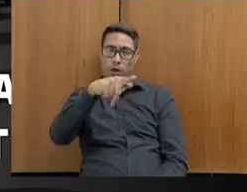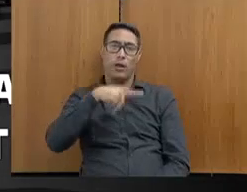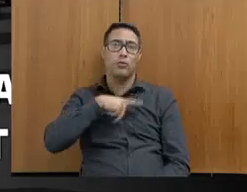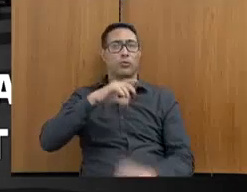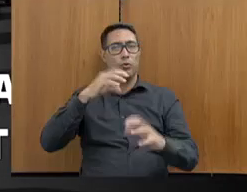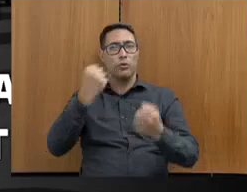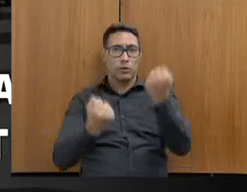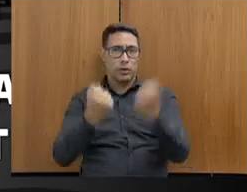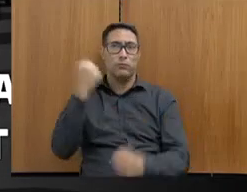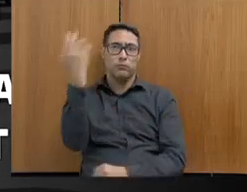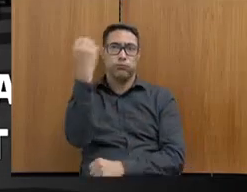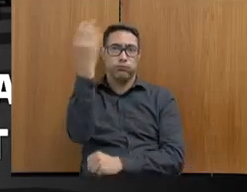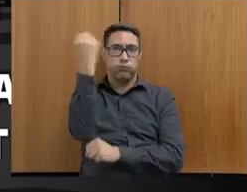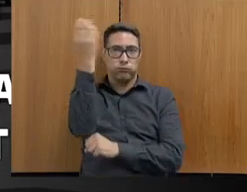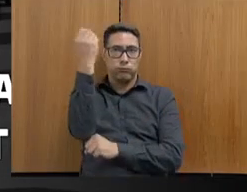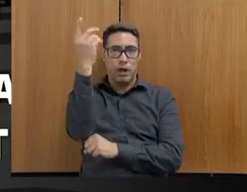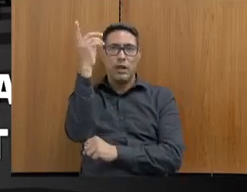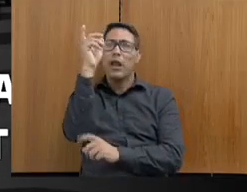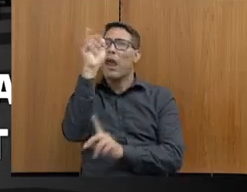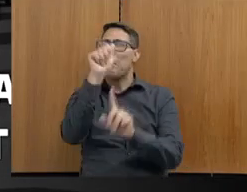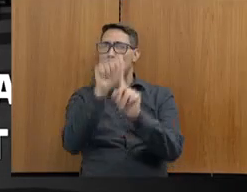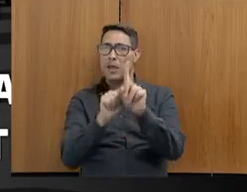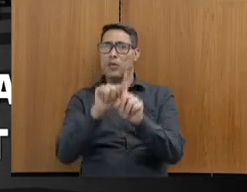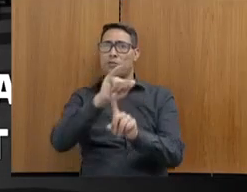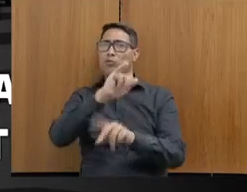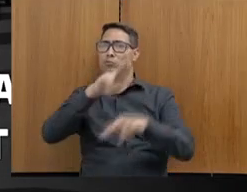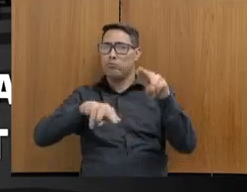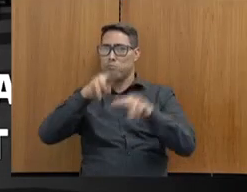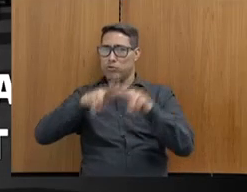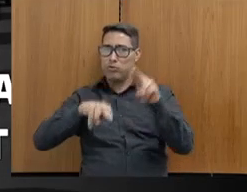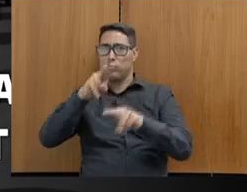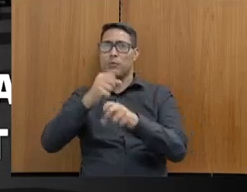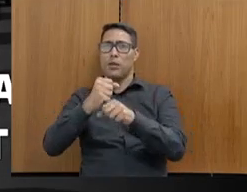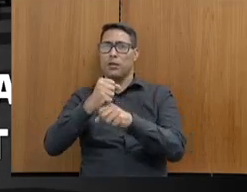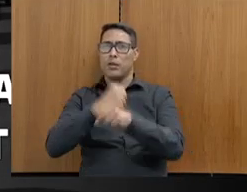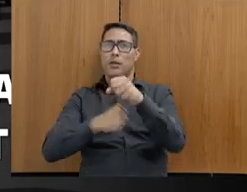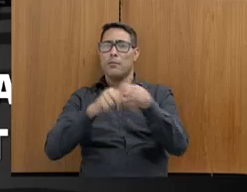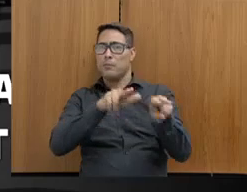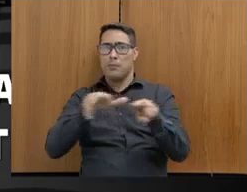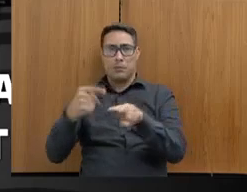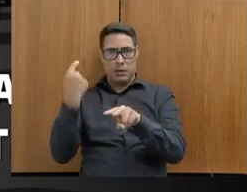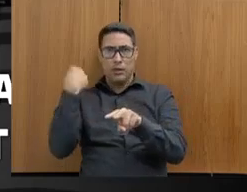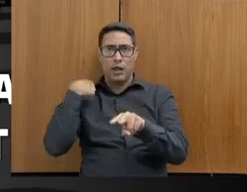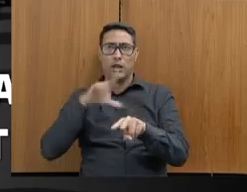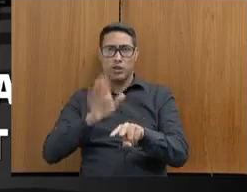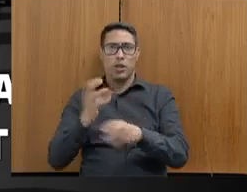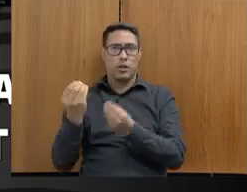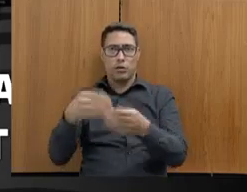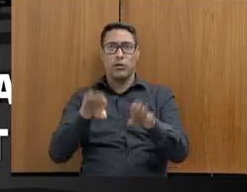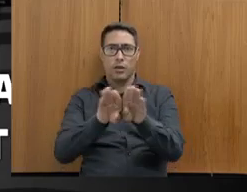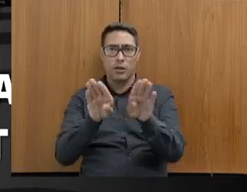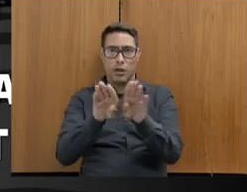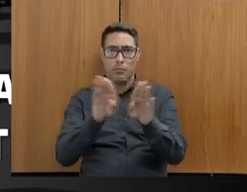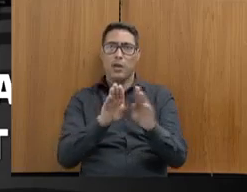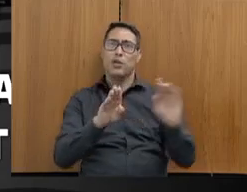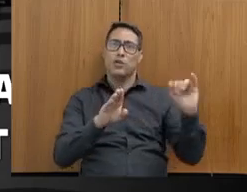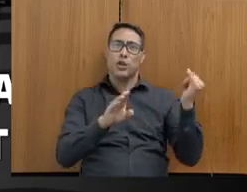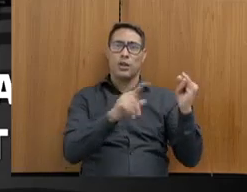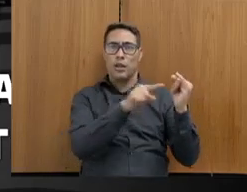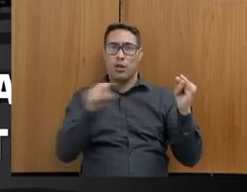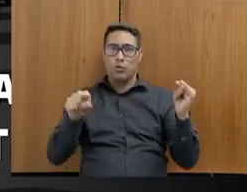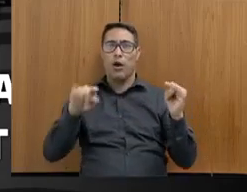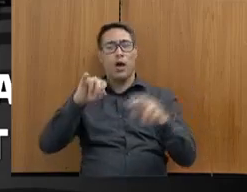entre até o mês de junho na verdade né que tivemos uma entrega semana passada janeiro a junho de 2023 274